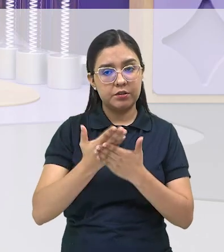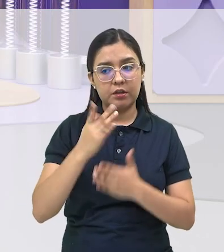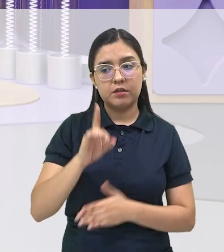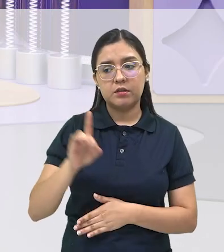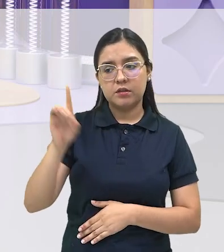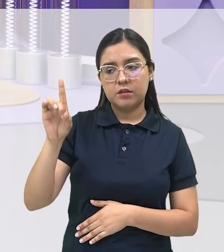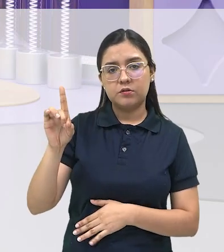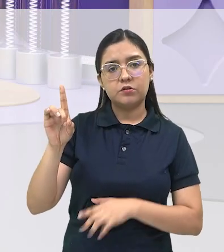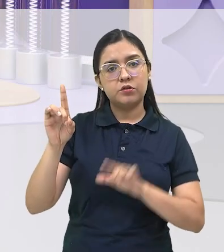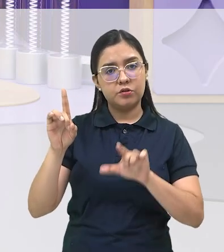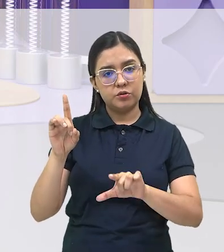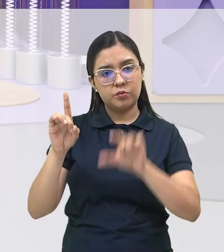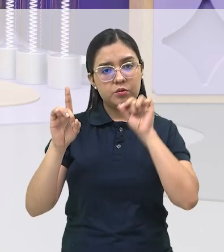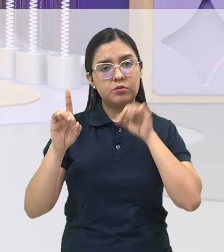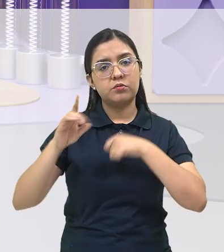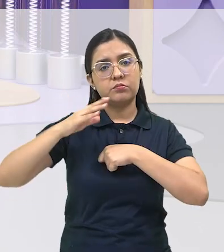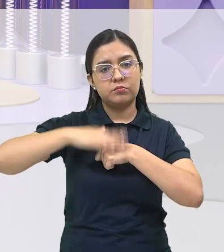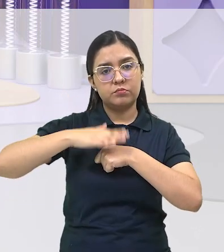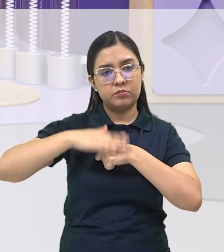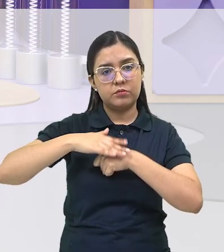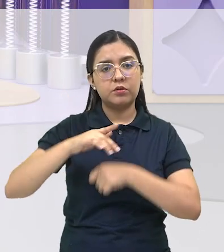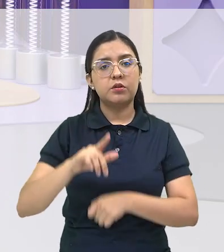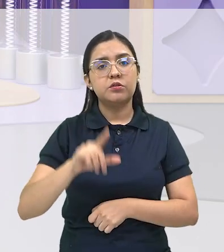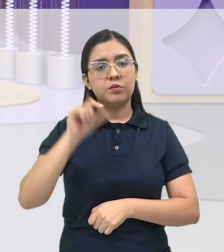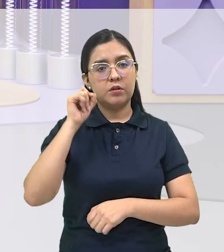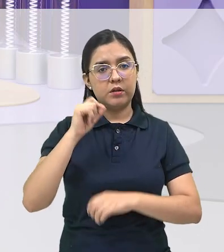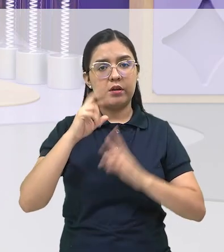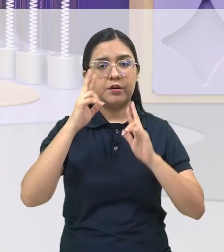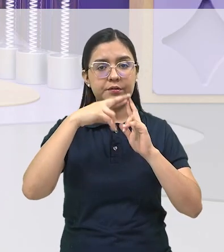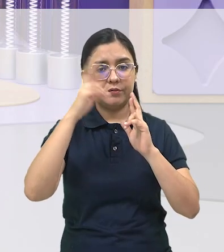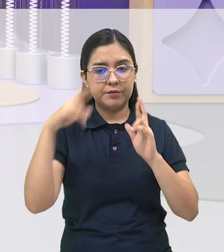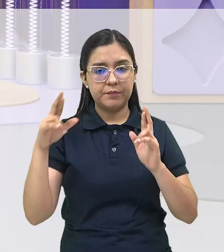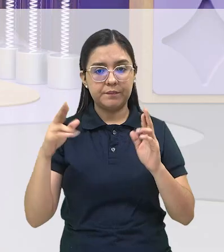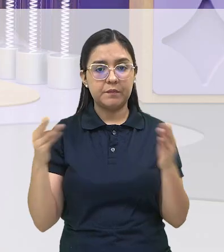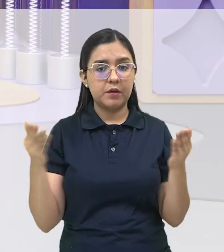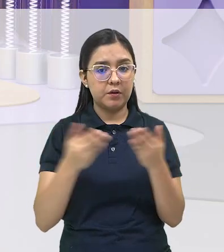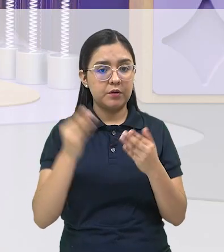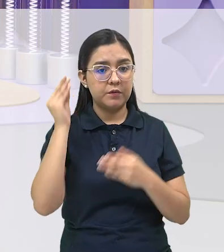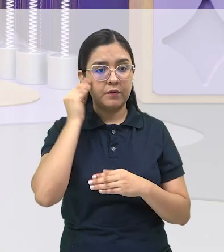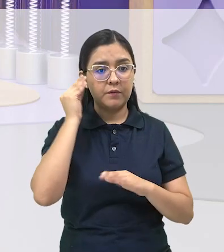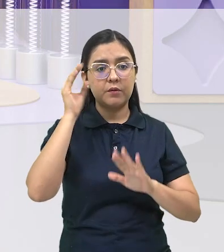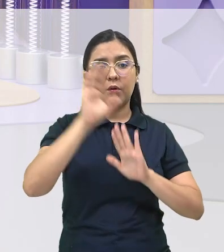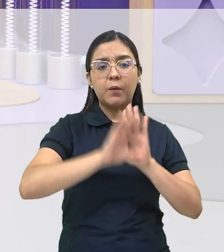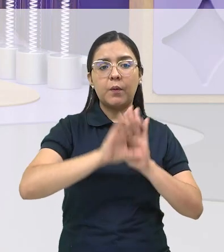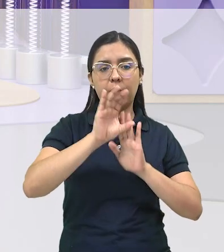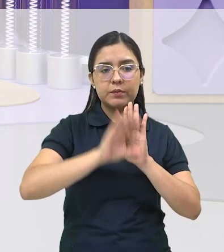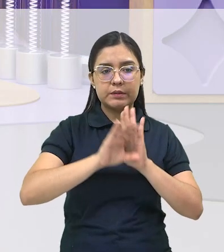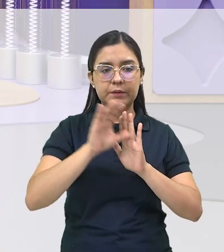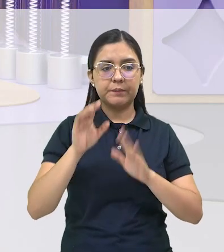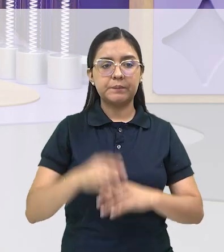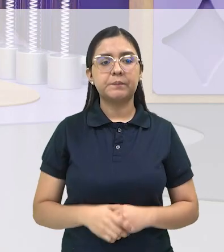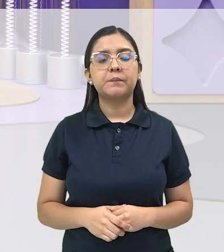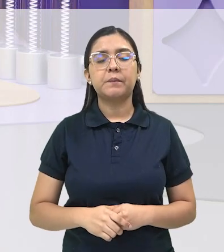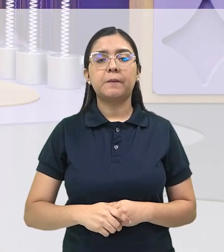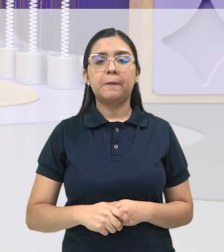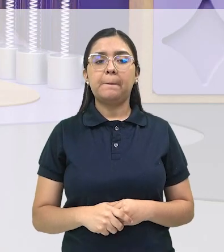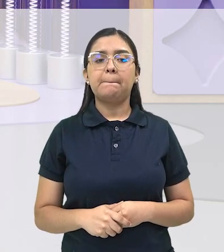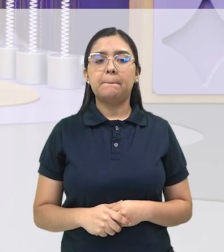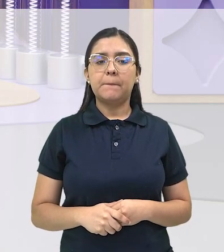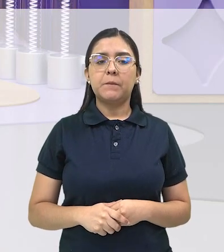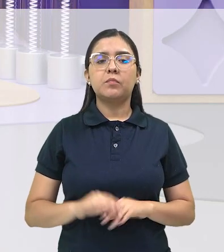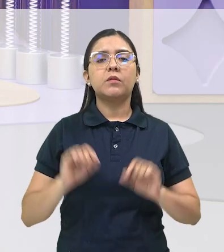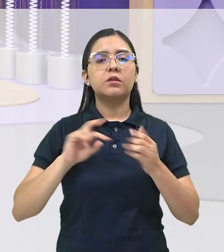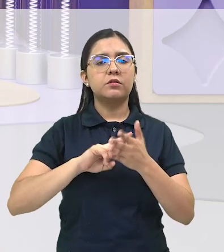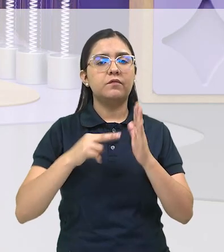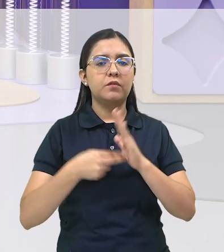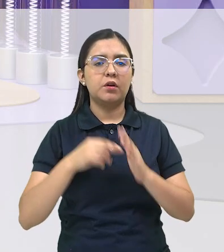Deus e escolher a nossa própria religião. Vamos ver agora os conceitos em separado. Vamos ver aí o